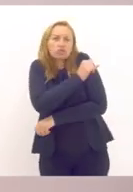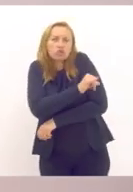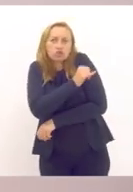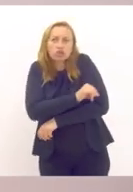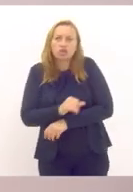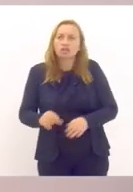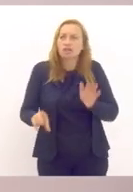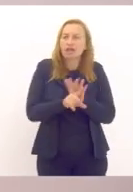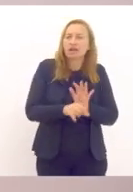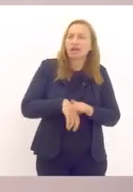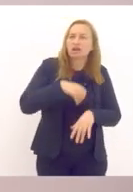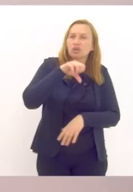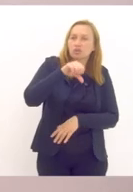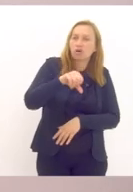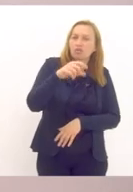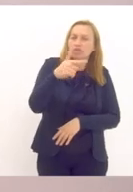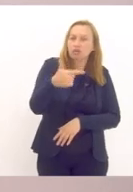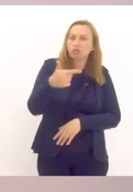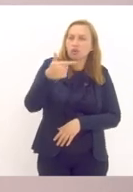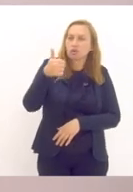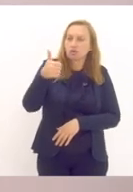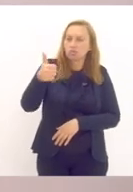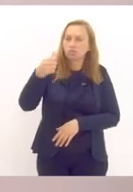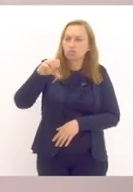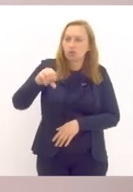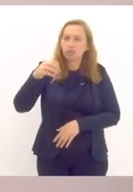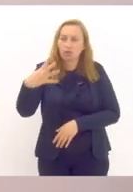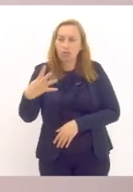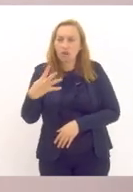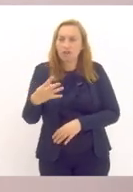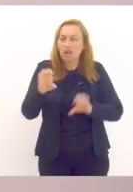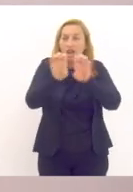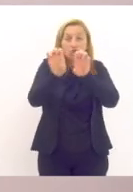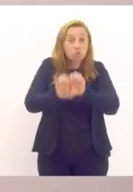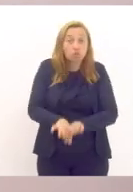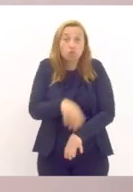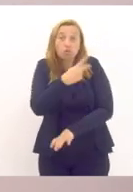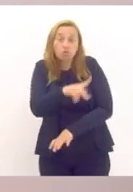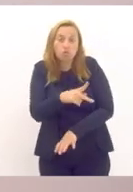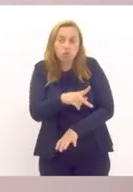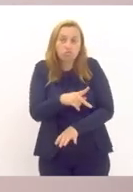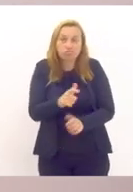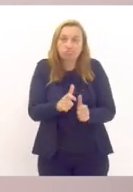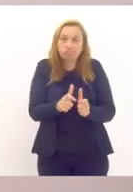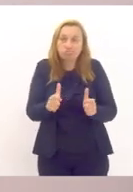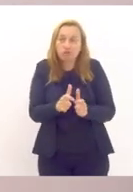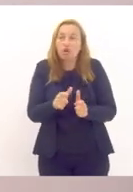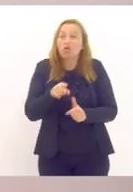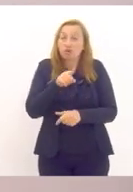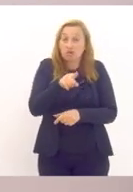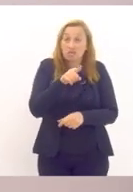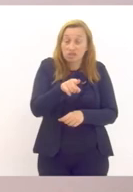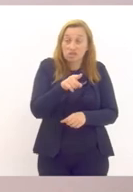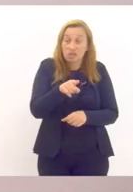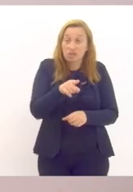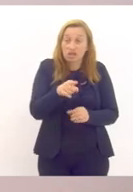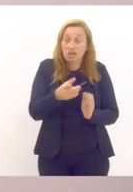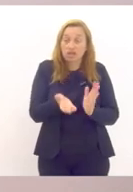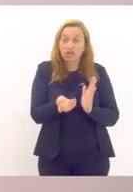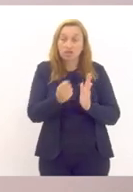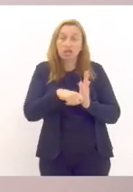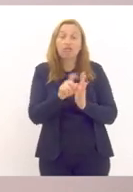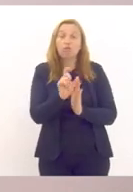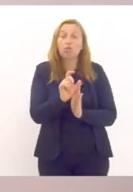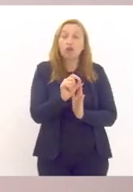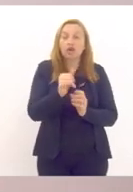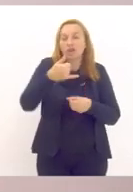192 e 194, a estrutura tributária dele era extremamente progressiva, ou seja, você tributava muito o quê?